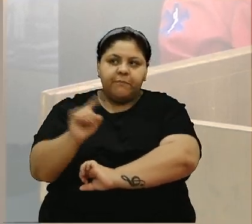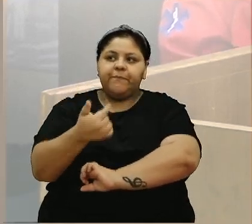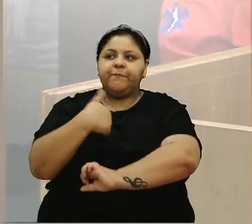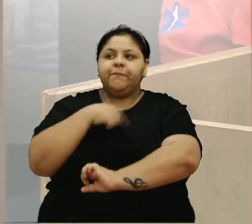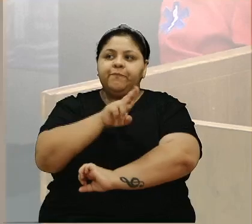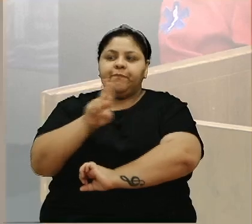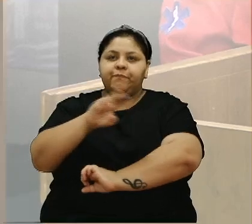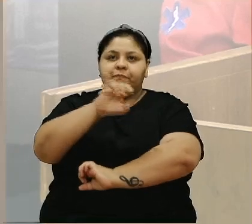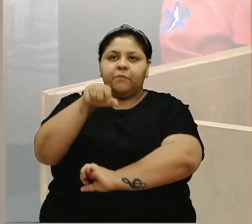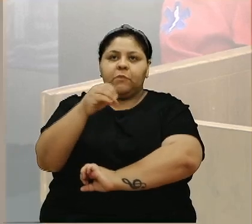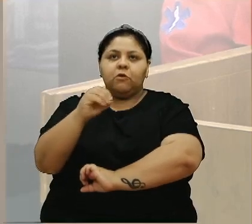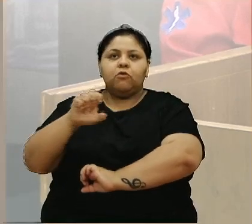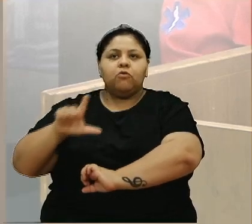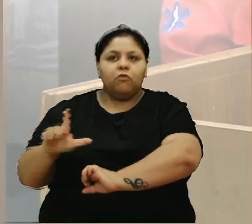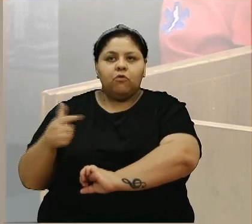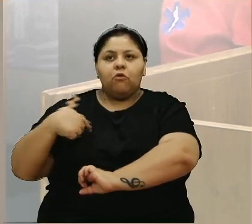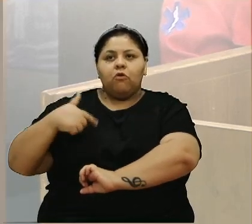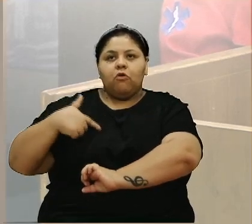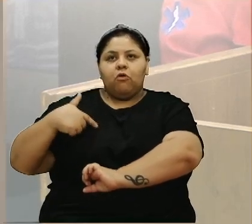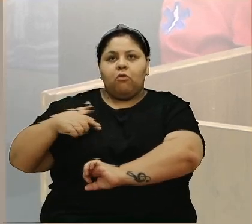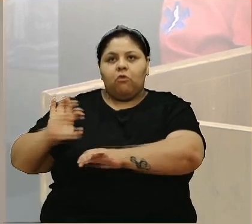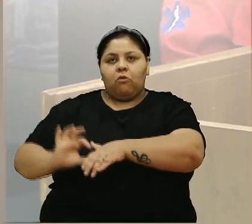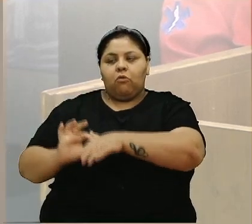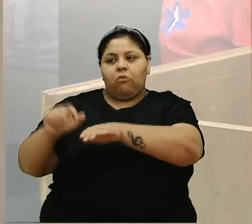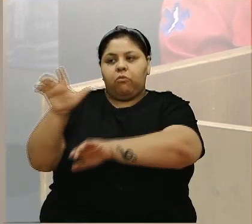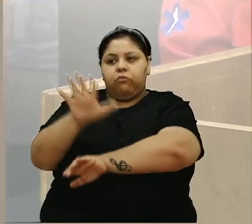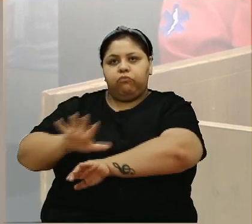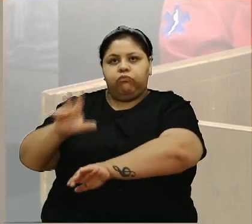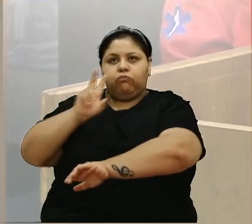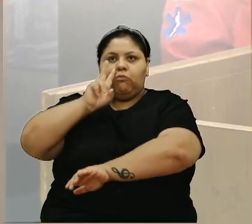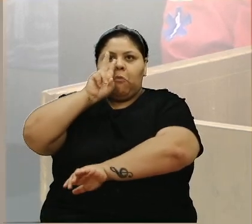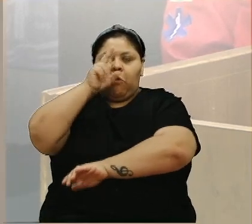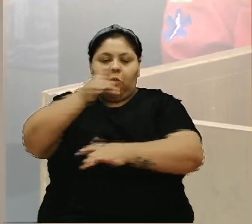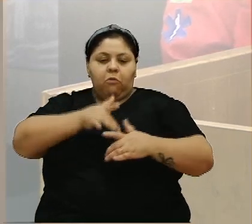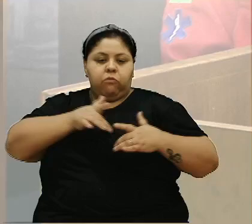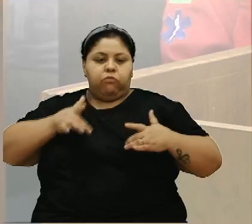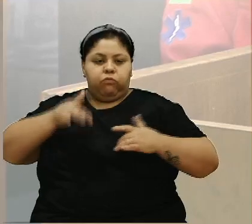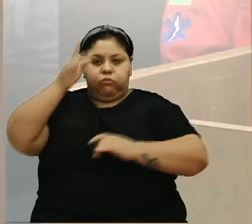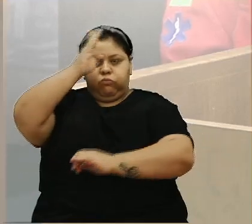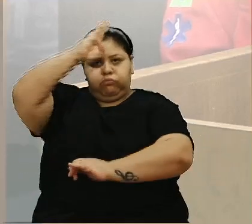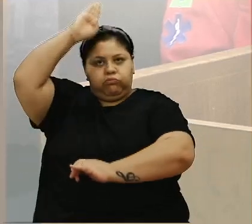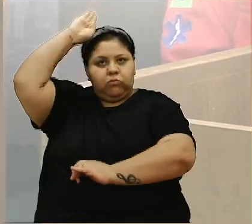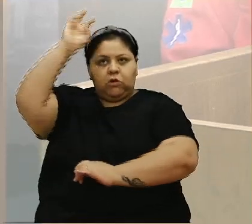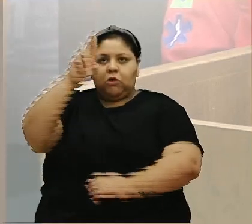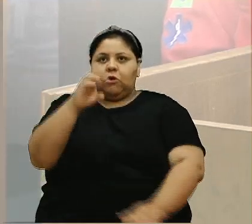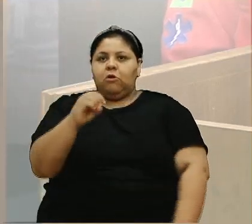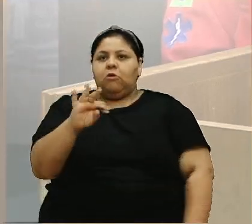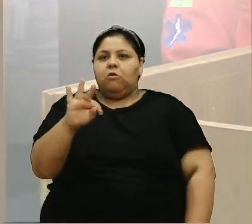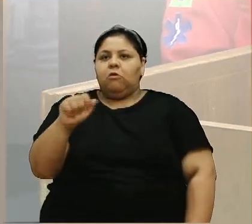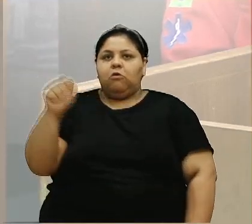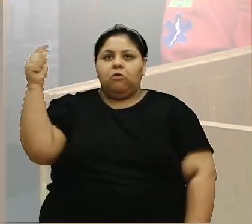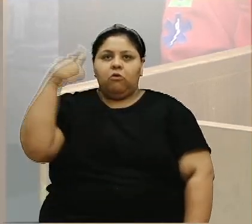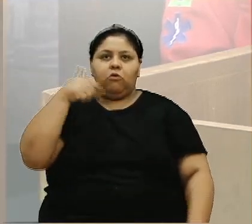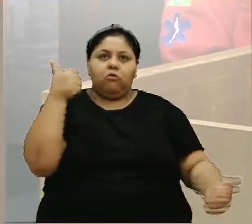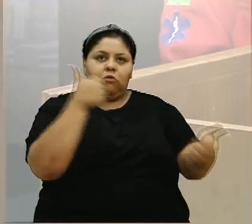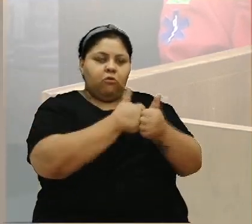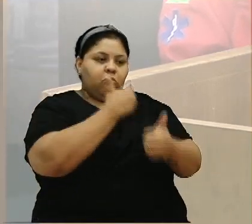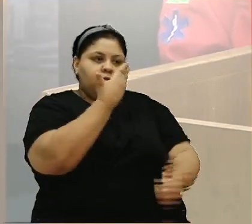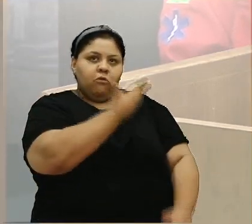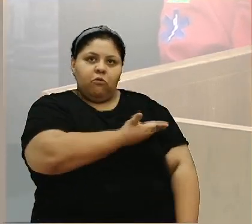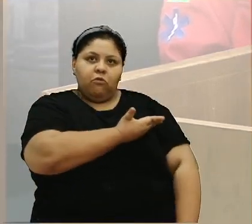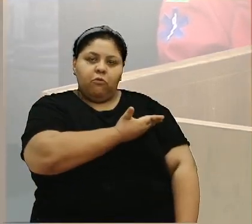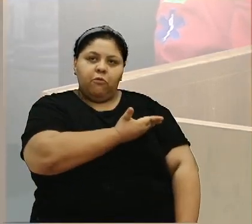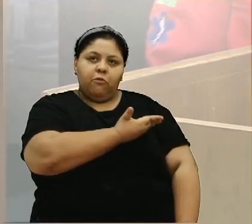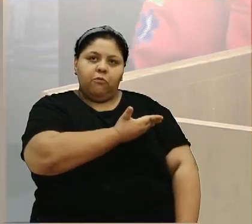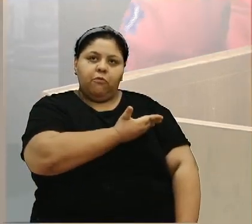nome é Joel Trone, eu sou o comandante-geral da Força Auxiliar dos Bombeiros Voluntários da Rota do Sol. Aqui ao lado está meu comandante